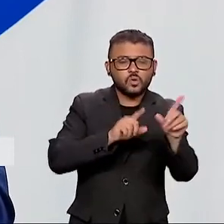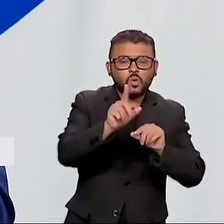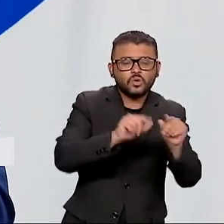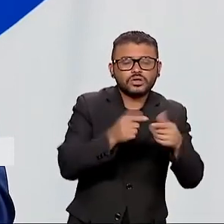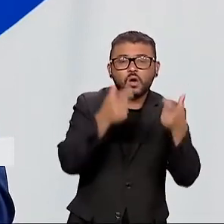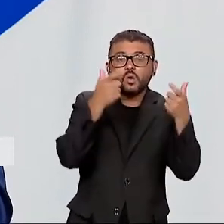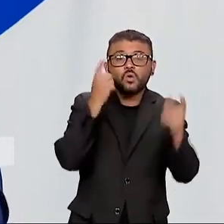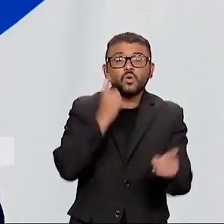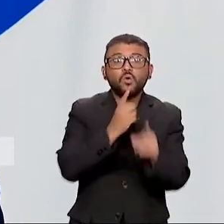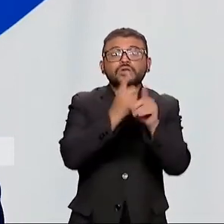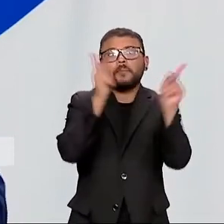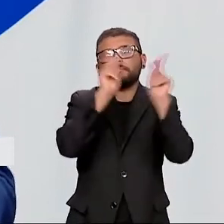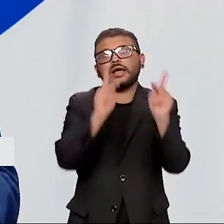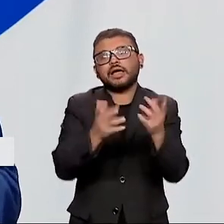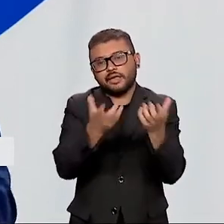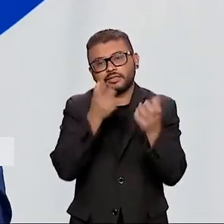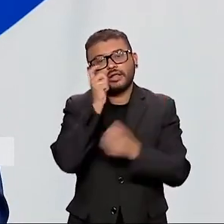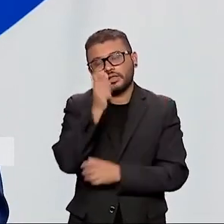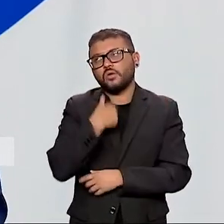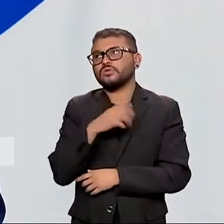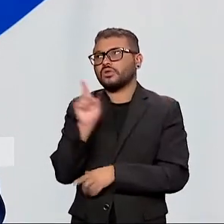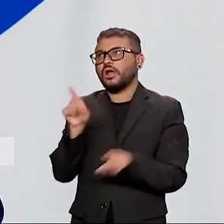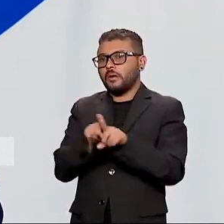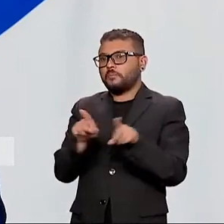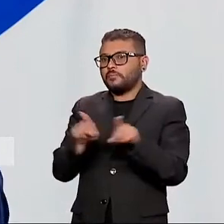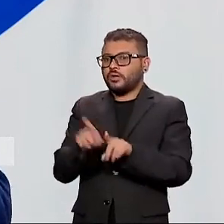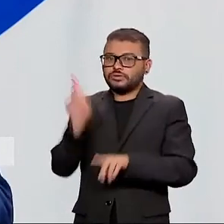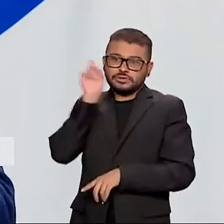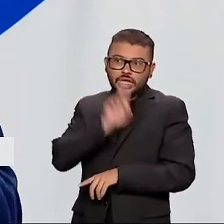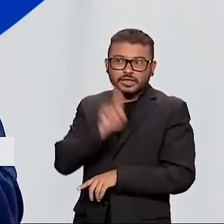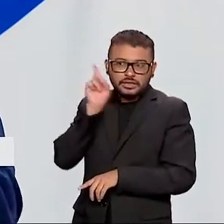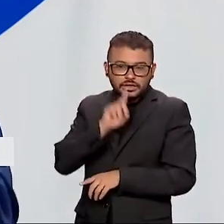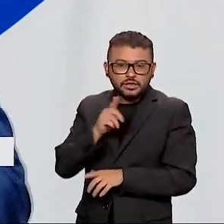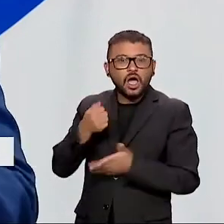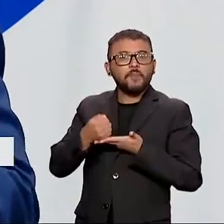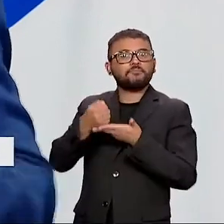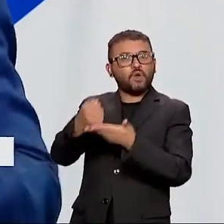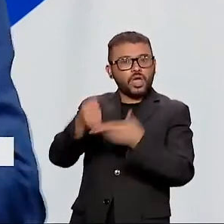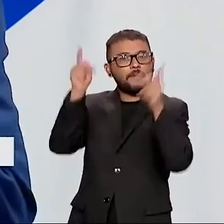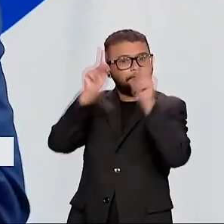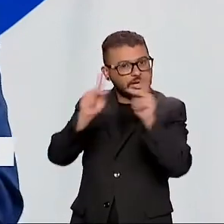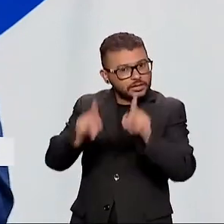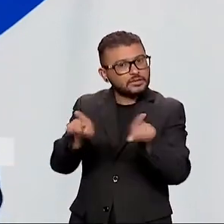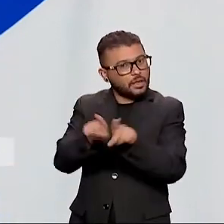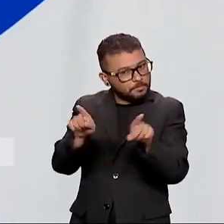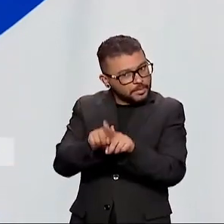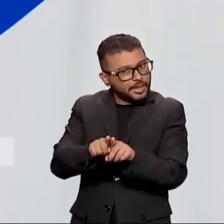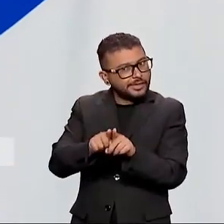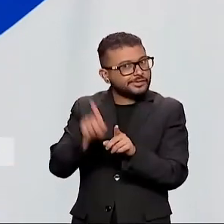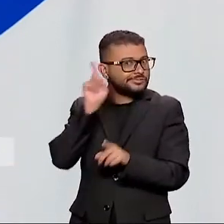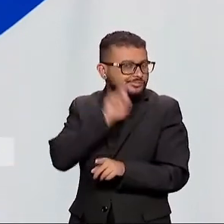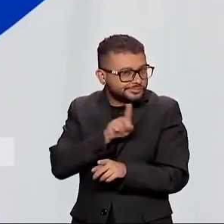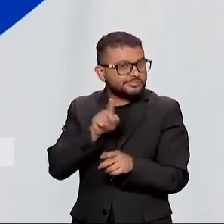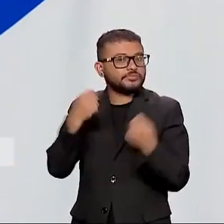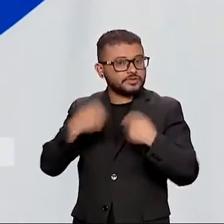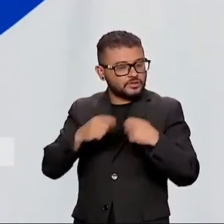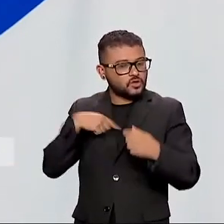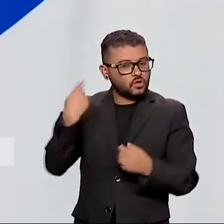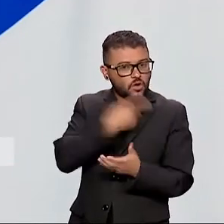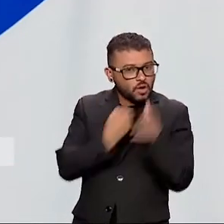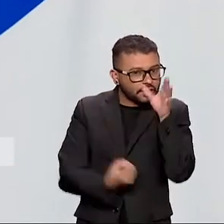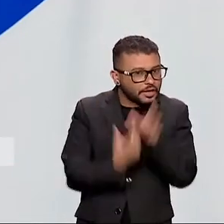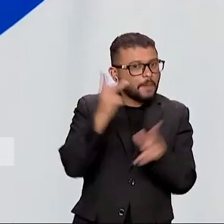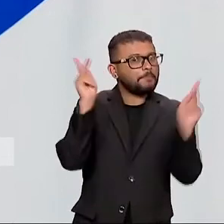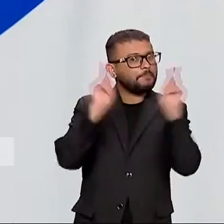chegue à paz. Eu espero que logo, logo também os Estados Unidos estejam querendo encontrar a paz, e aí vai ficar mais fácil a gente fazer a